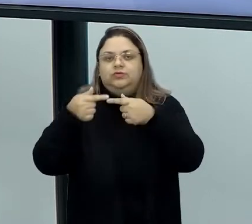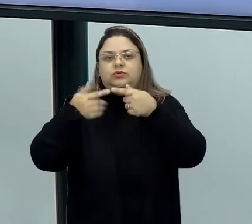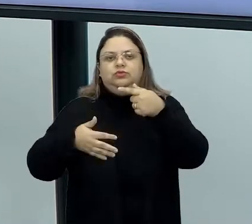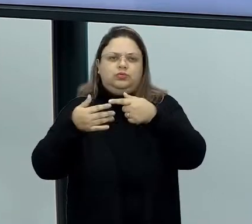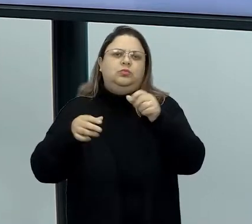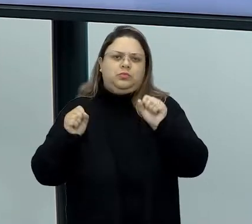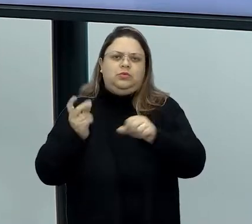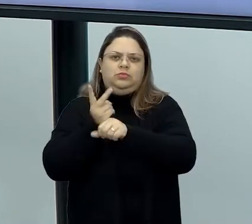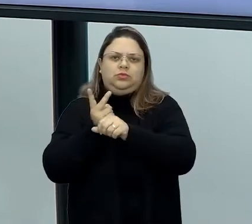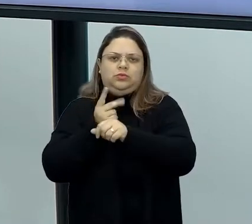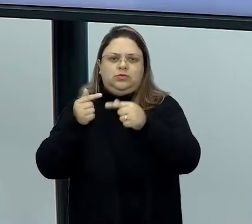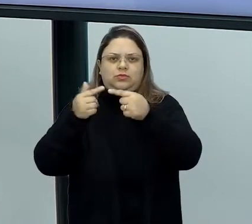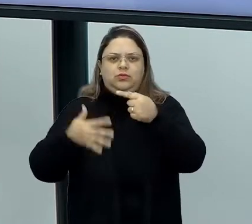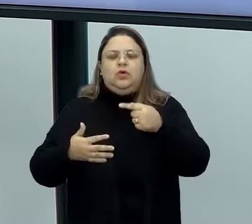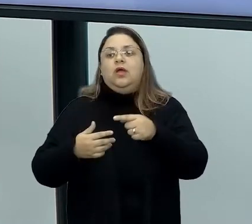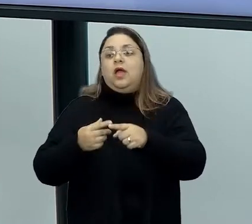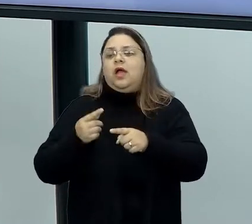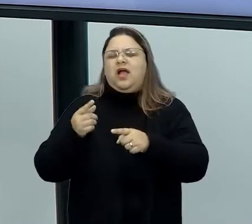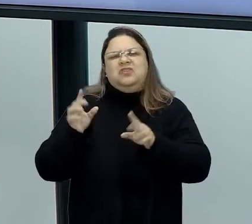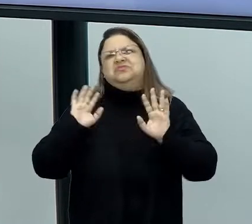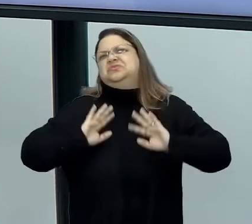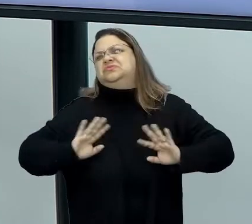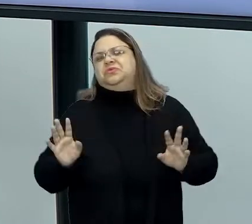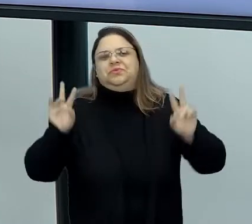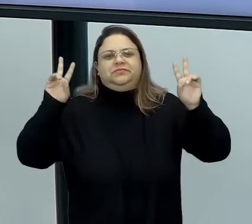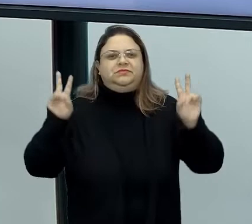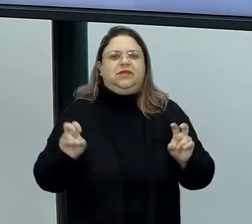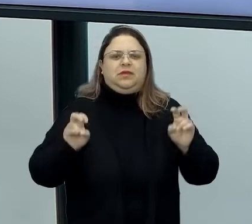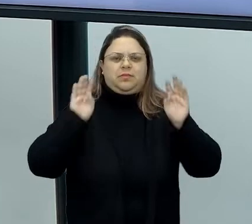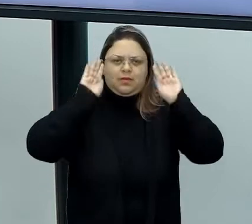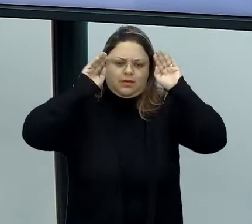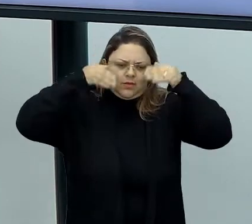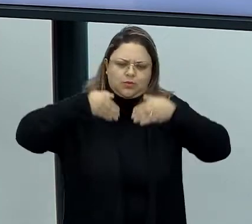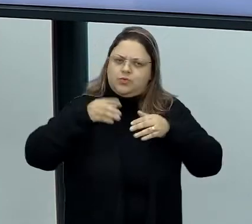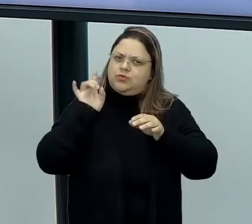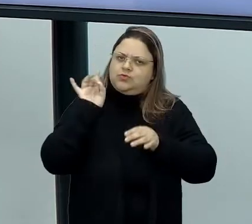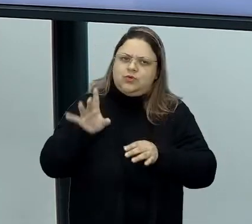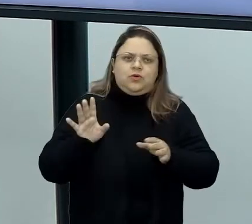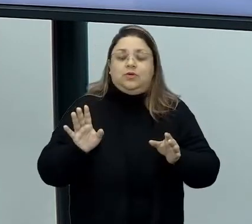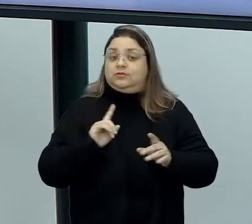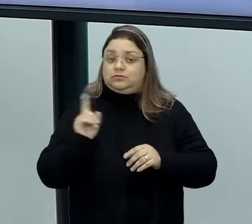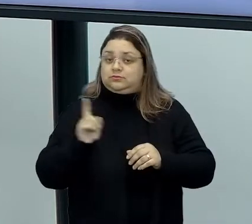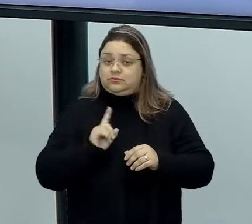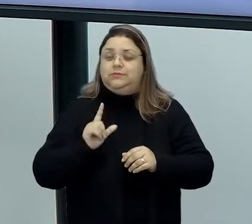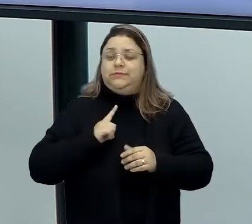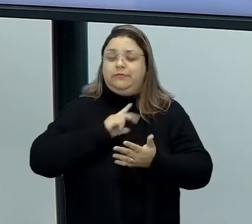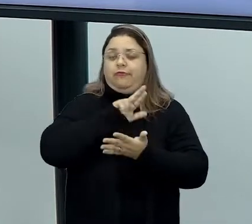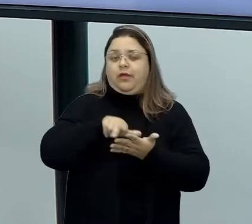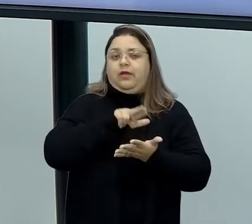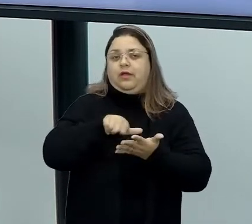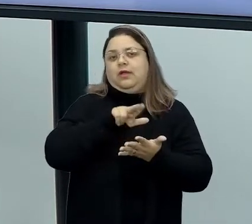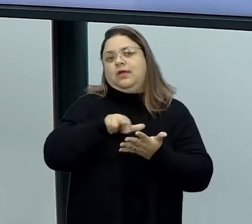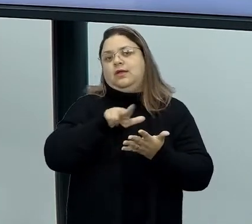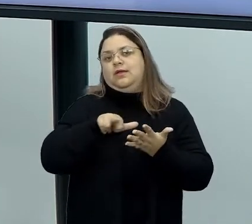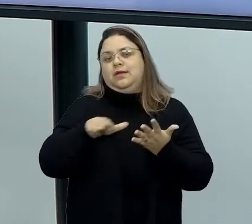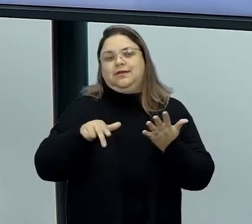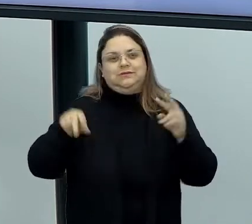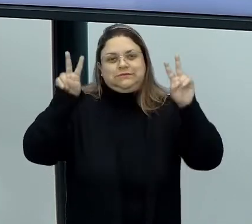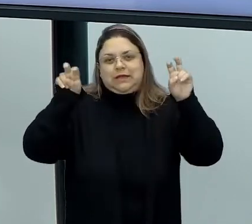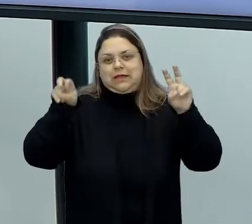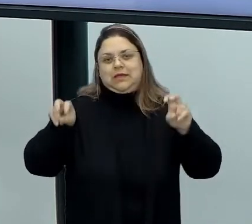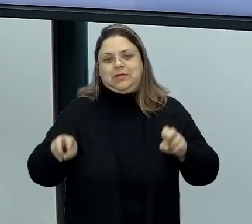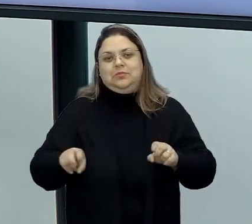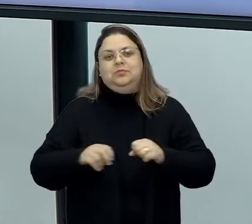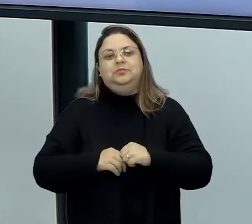vai falar só sobre autismo. E ainda que se fosse também, é interessante. Mas não, são vários, inclusive eu vou trazer na outra